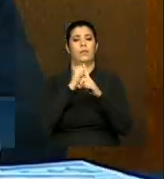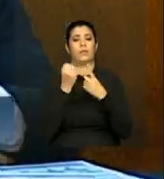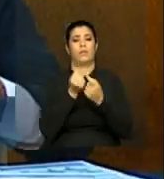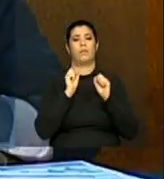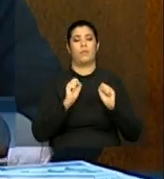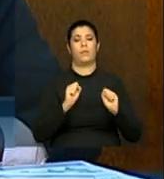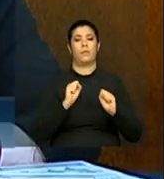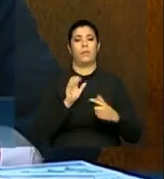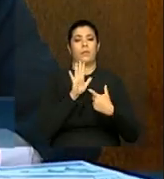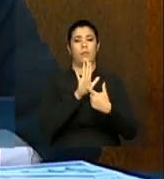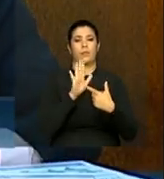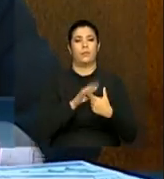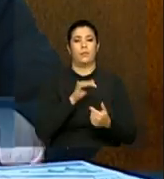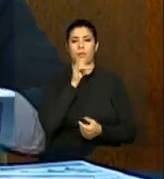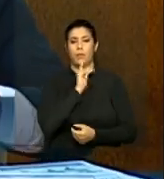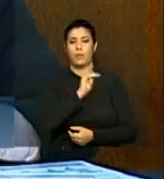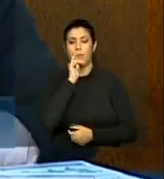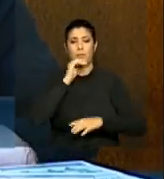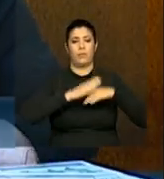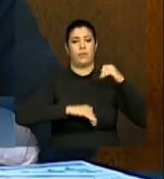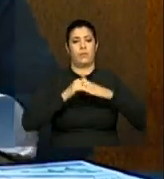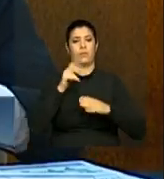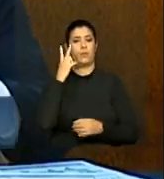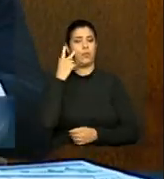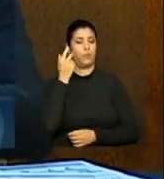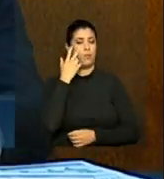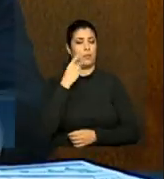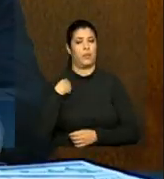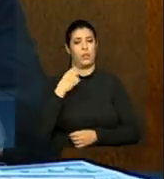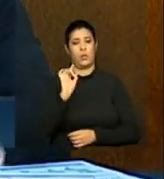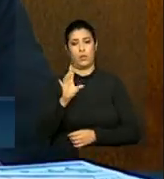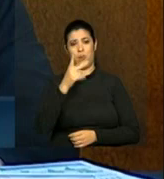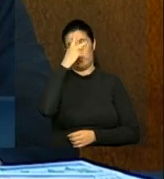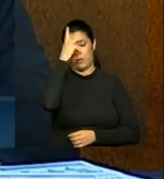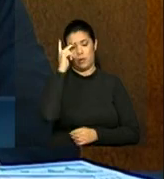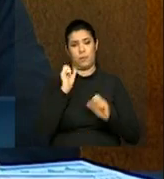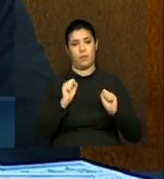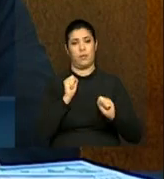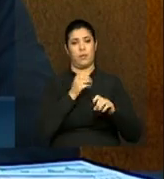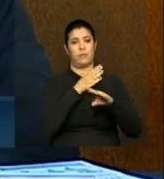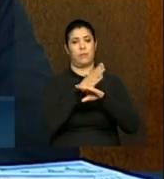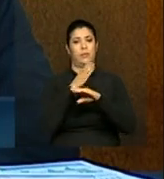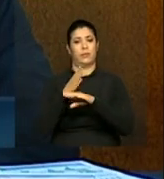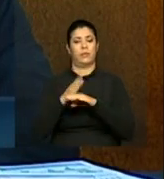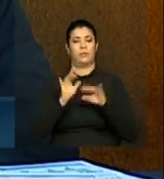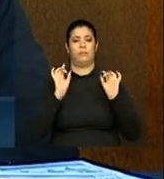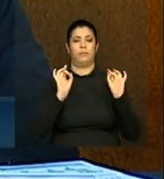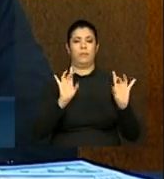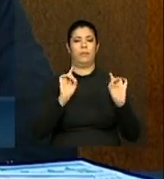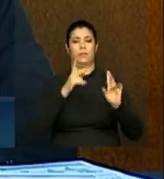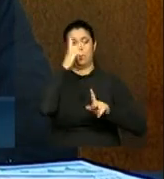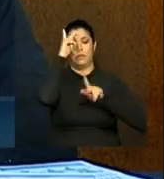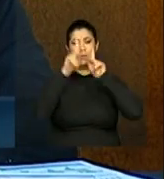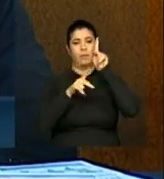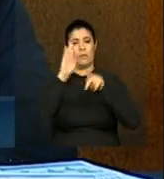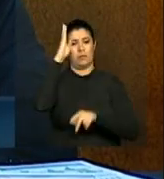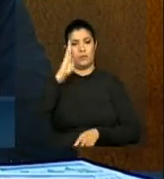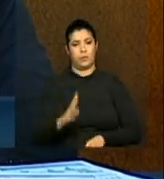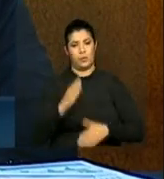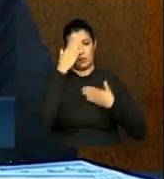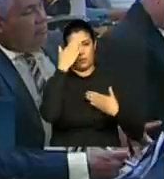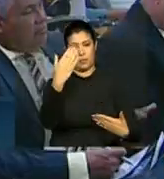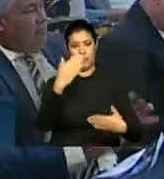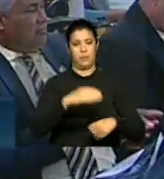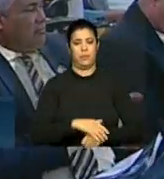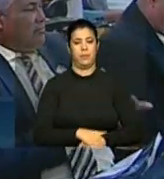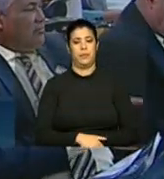refletir em exemplos concretos, não só para aqueles que participam das instâncias, mas especialmente pra população brasileira. Muito